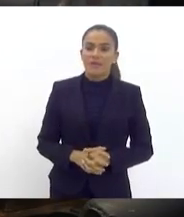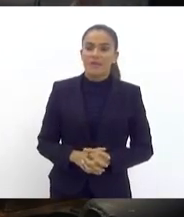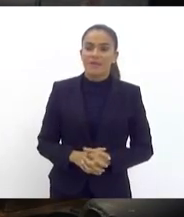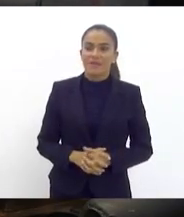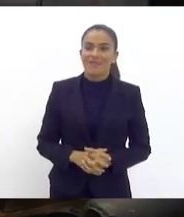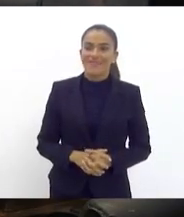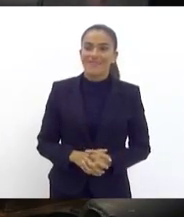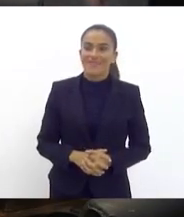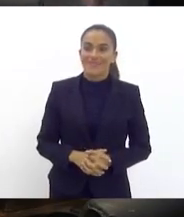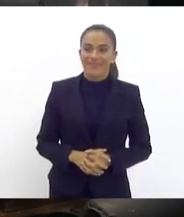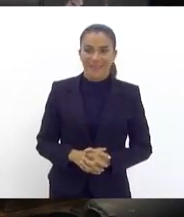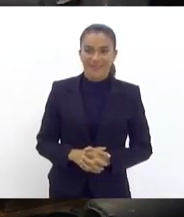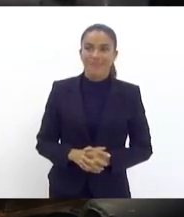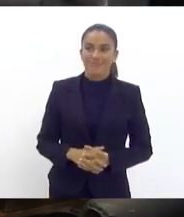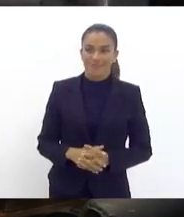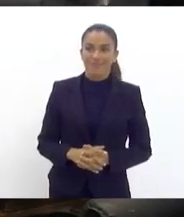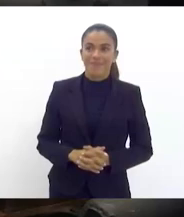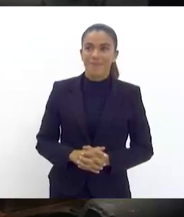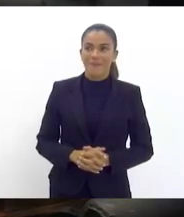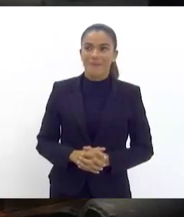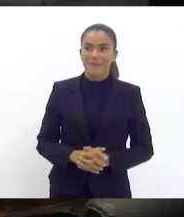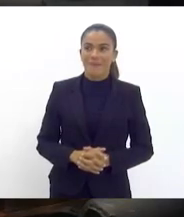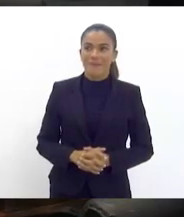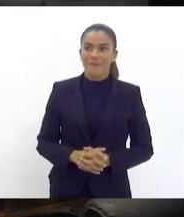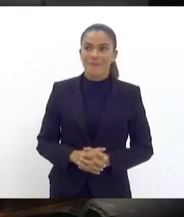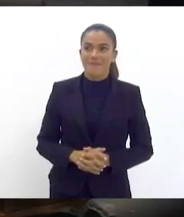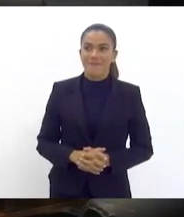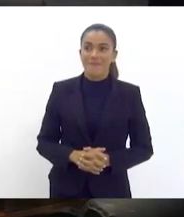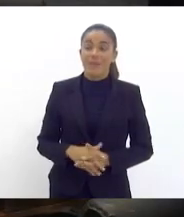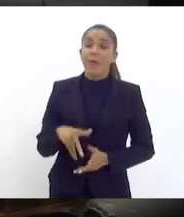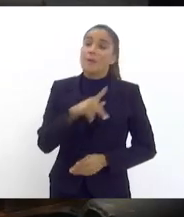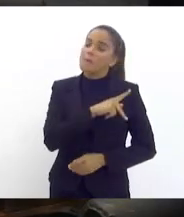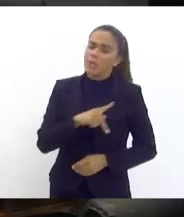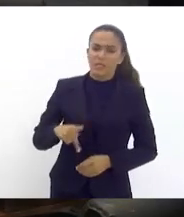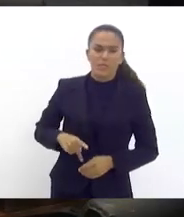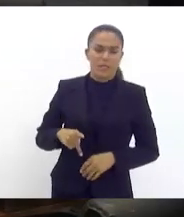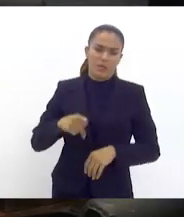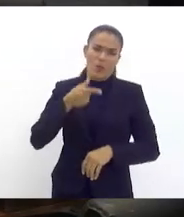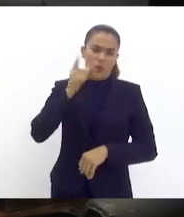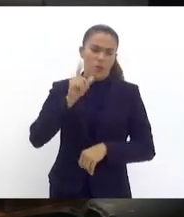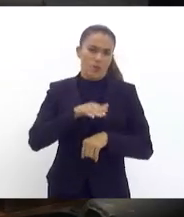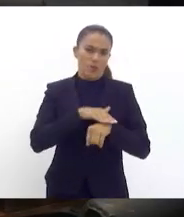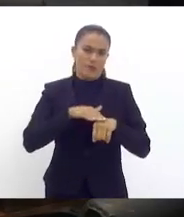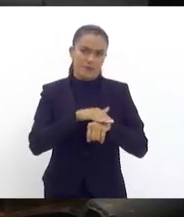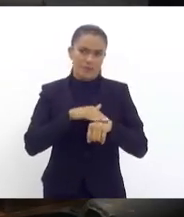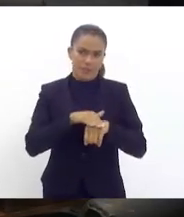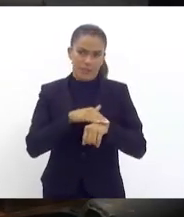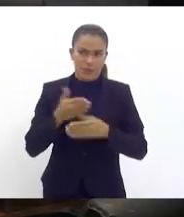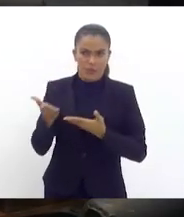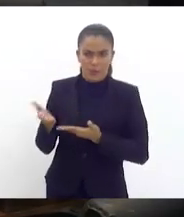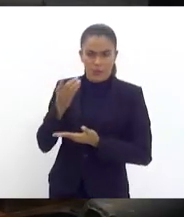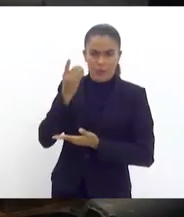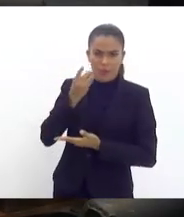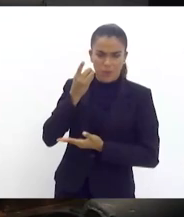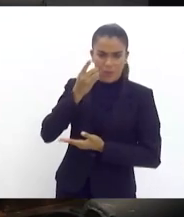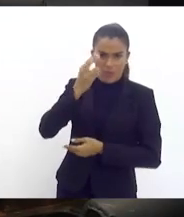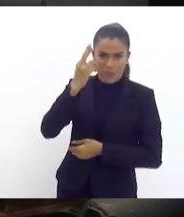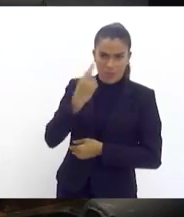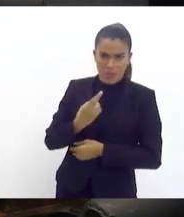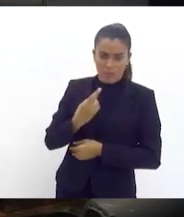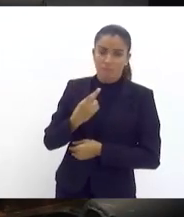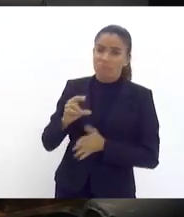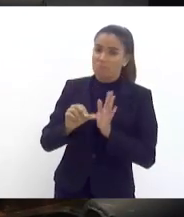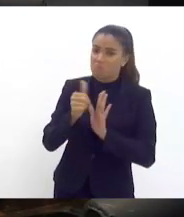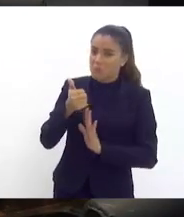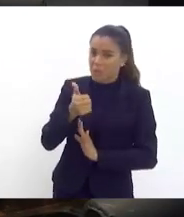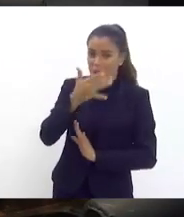Presidente, questão de ordem, presidente. Posso encaminhar? Presidente, eu conversei aqui agora com a deputada Renata.